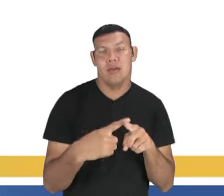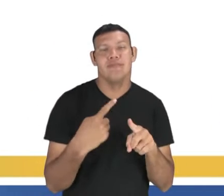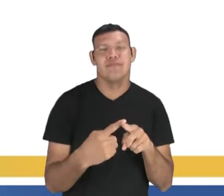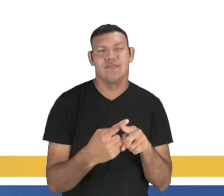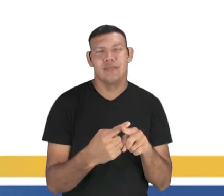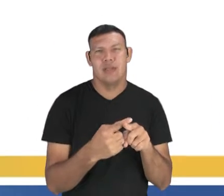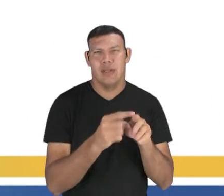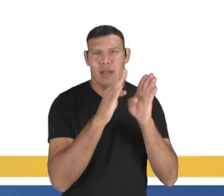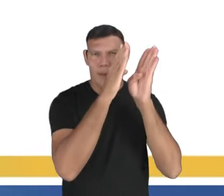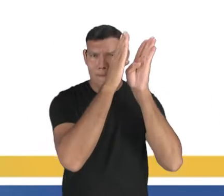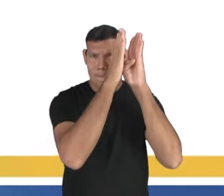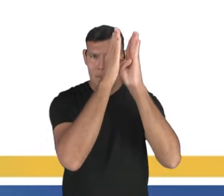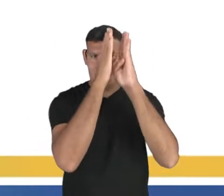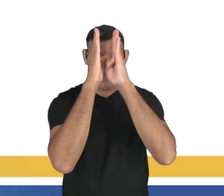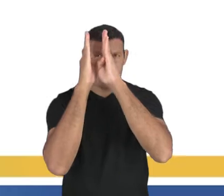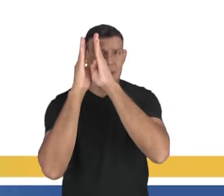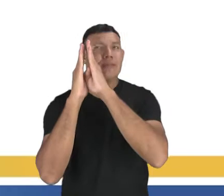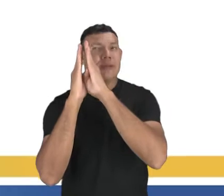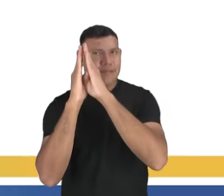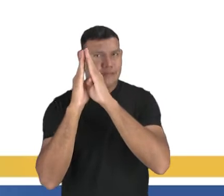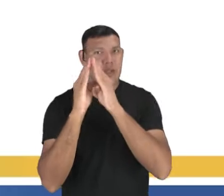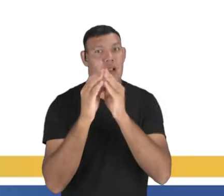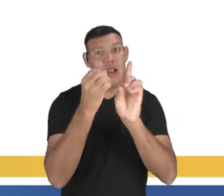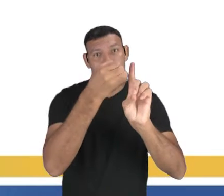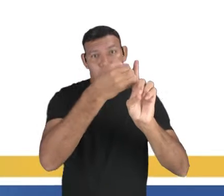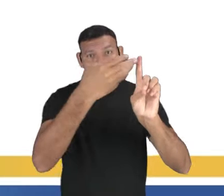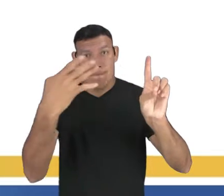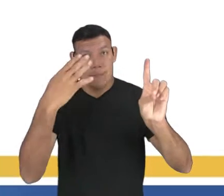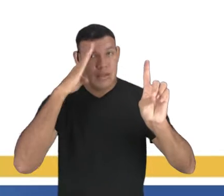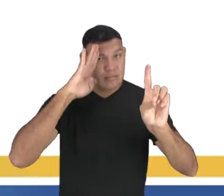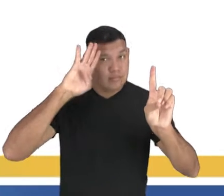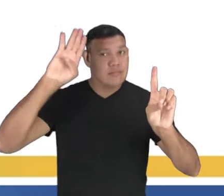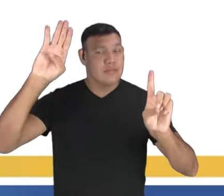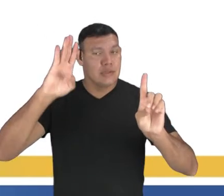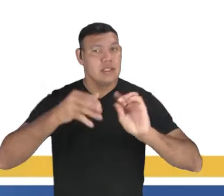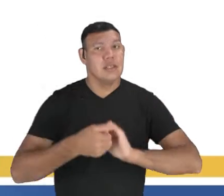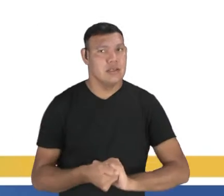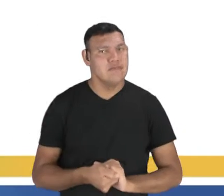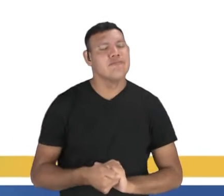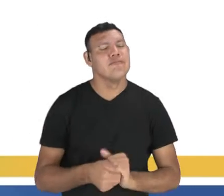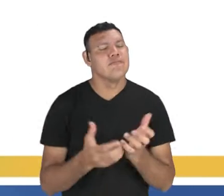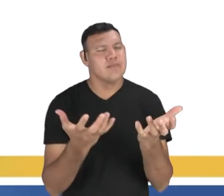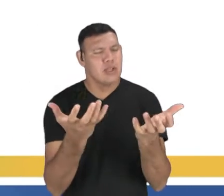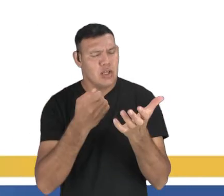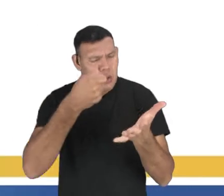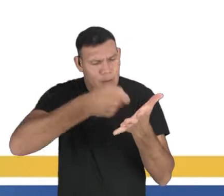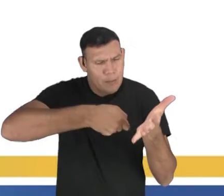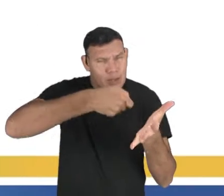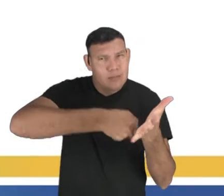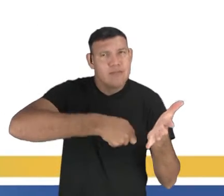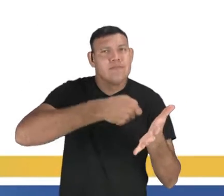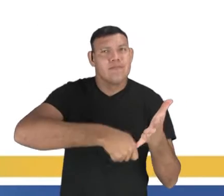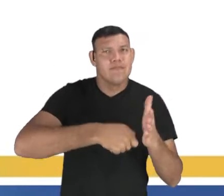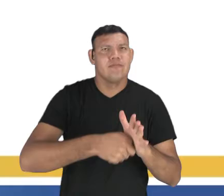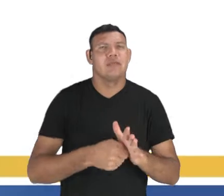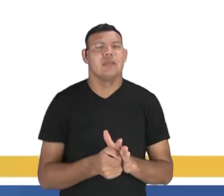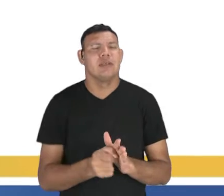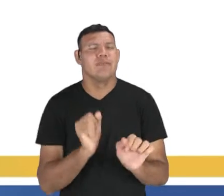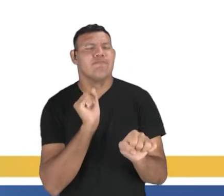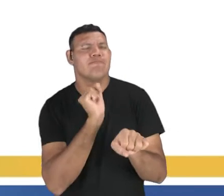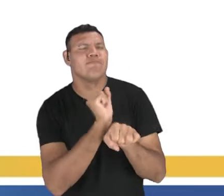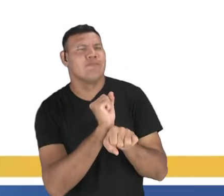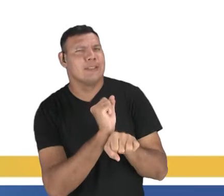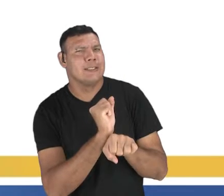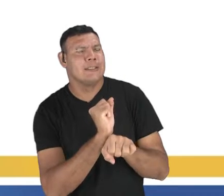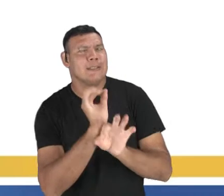de comunicação, principalmente o argumentativo, ele requer muito o quê? Essa parada,